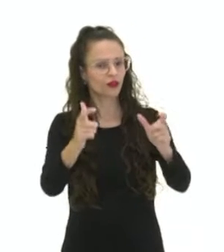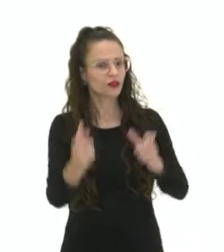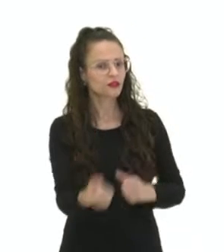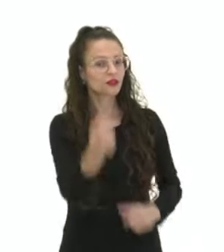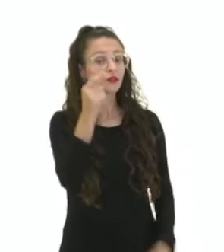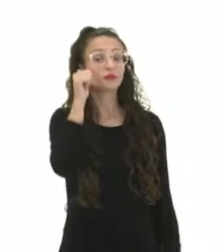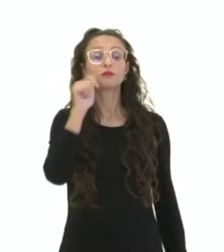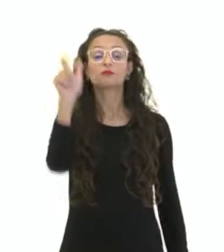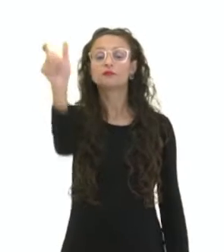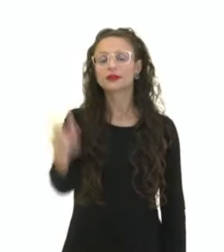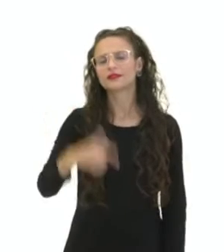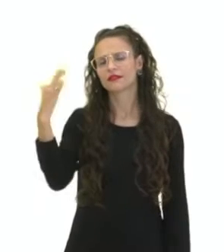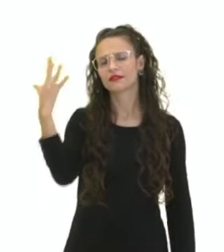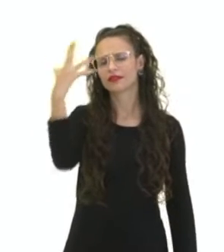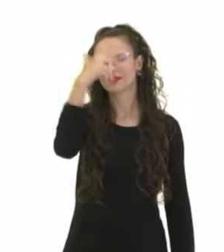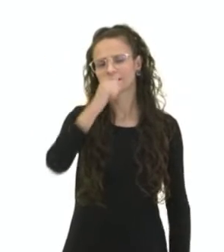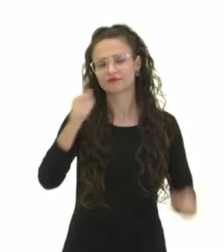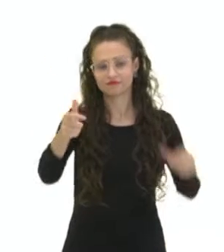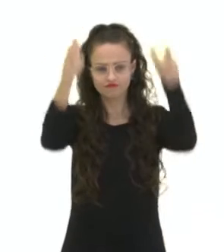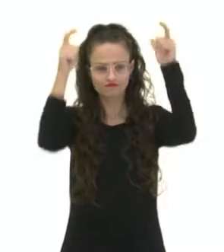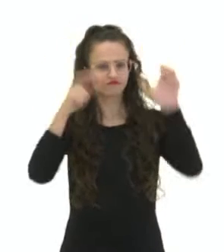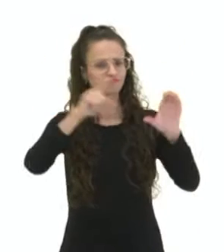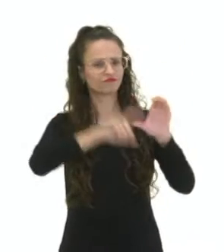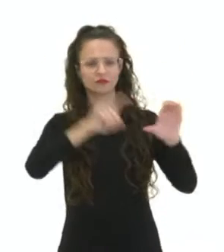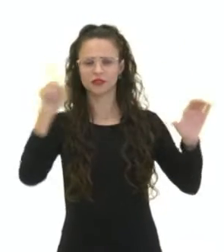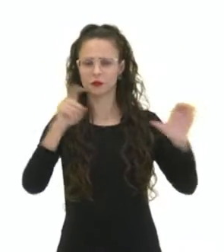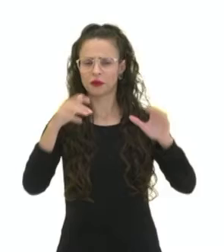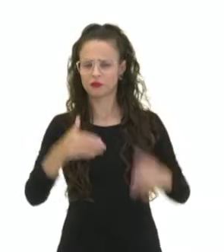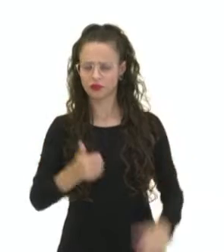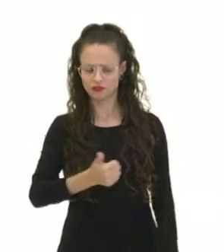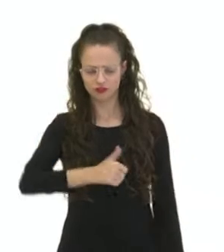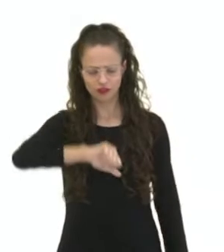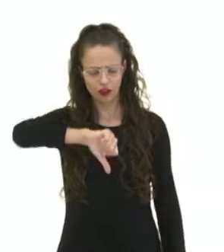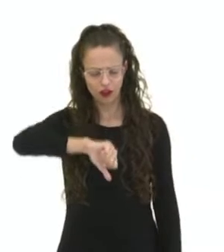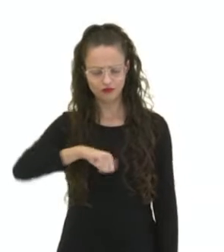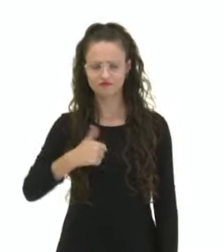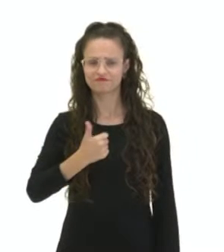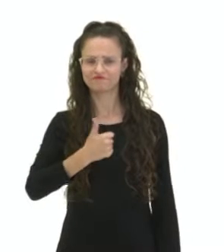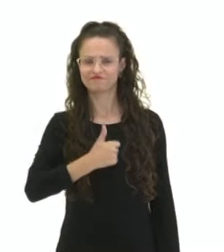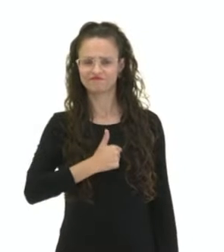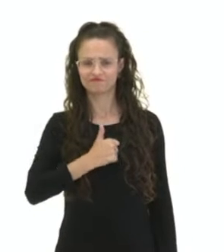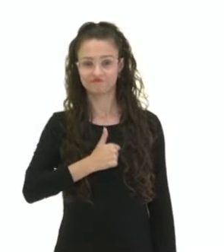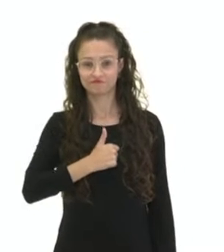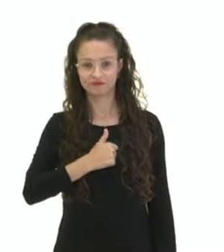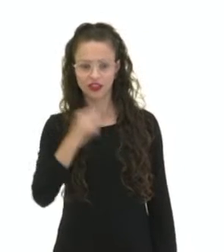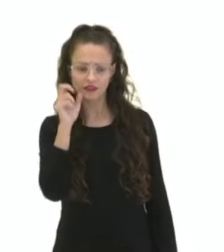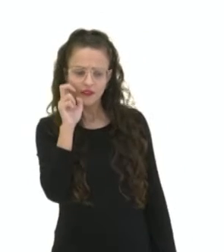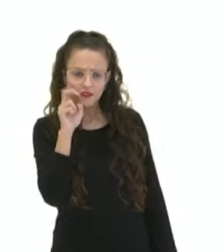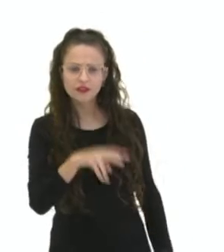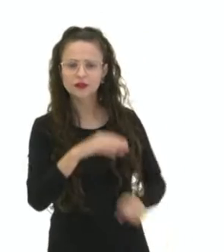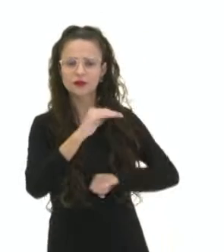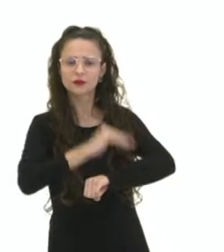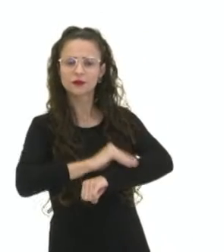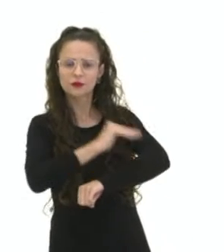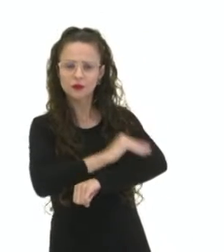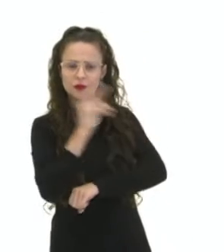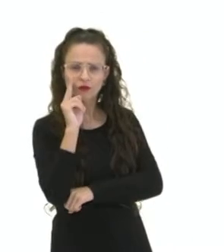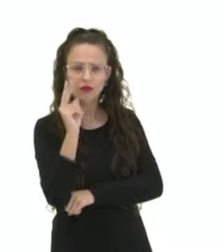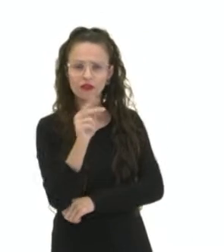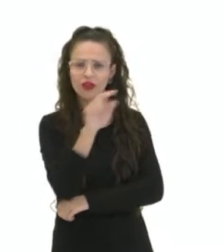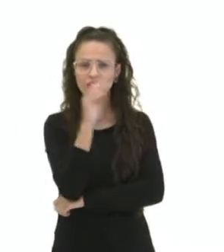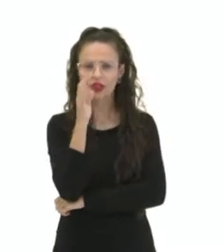princesa linda, independente e cheia de autoestima. Ela se deparou com uma rã enquanto contemplava a